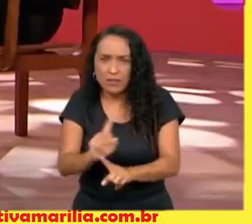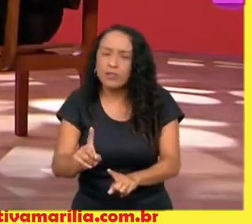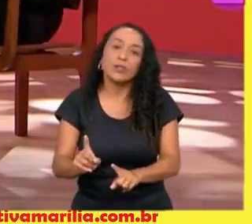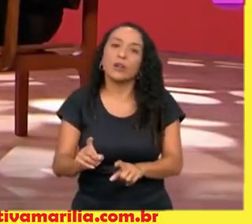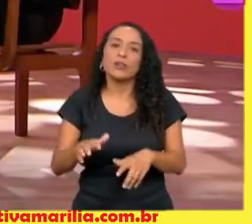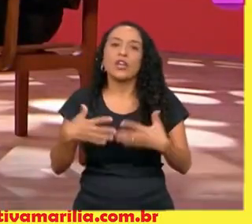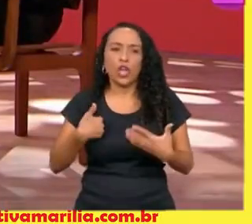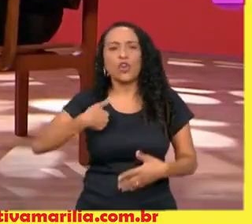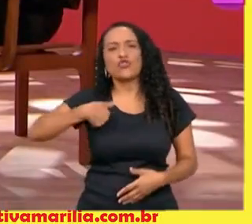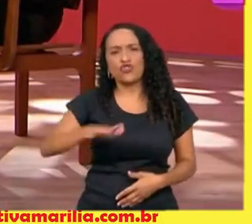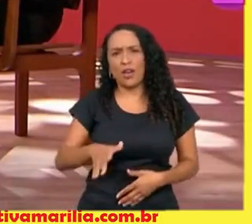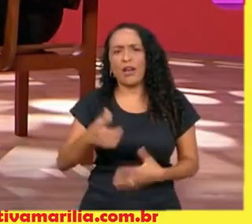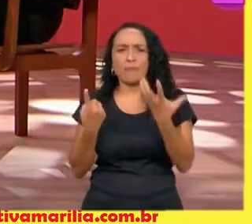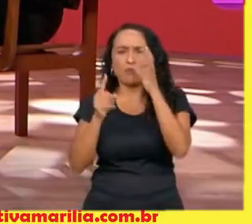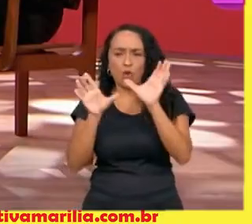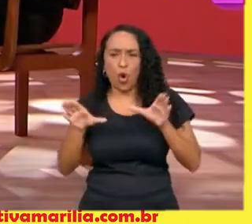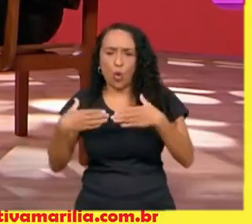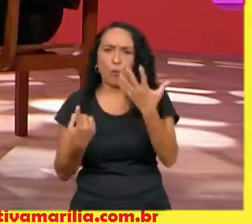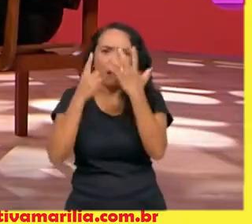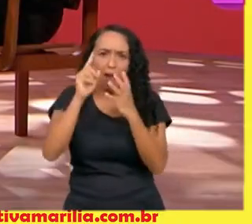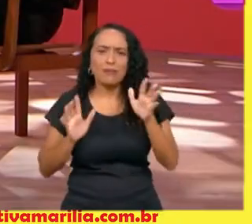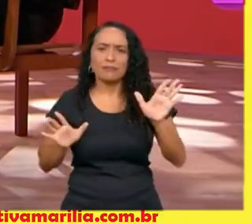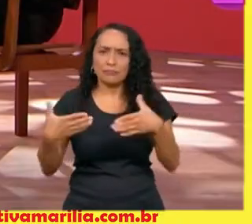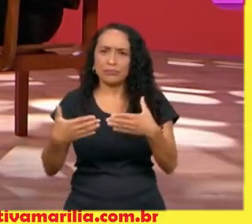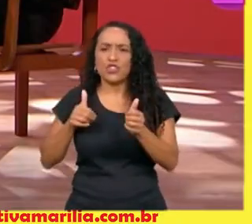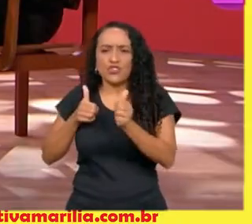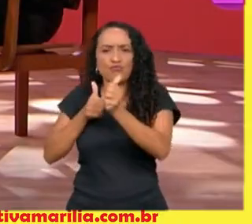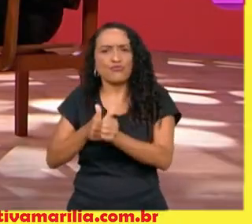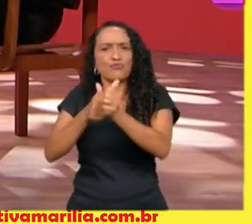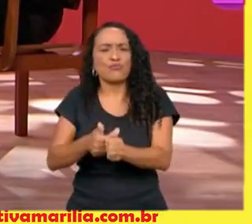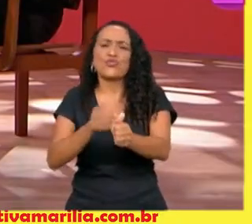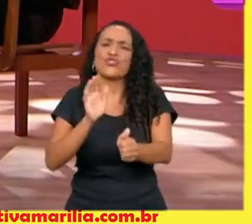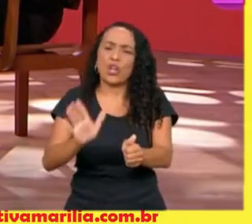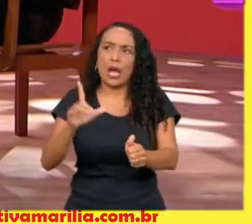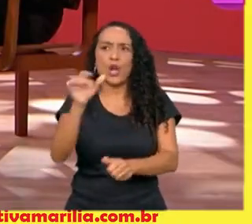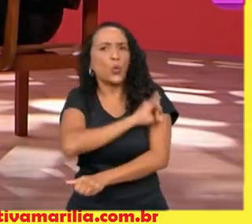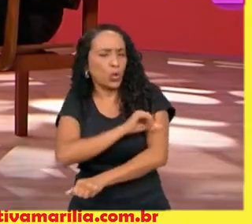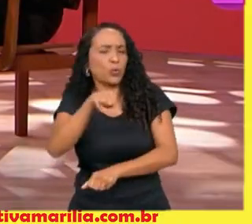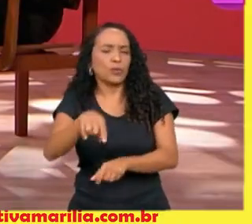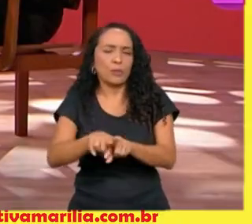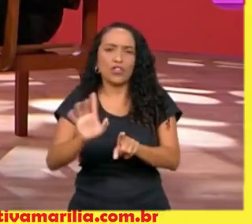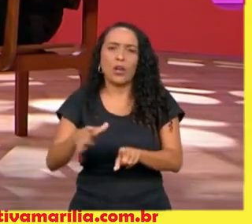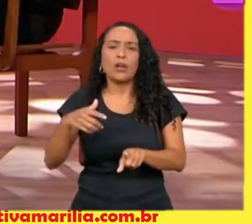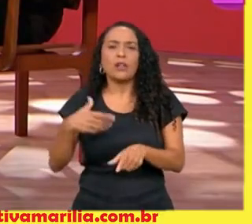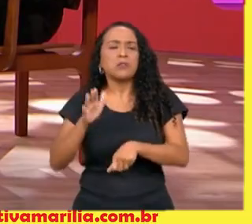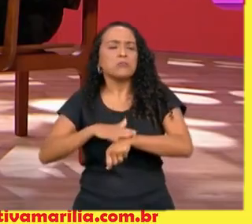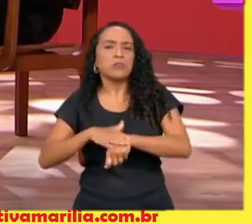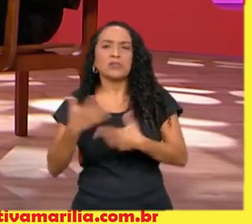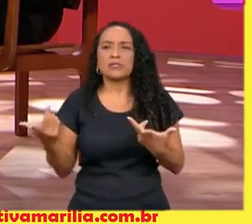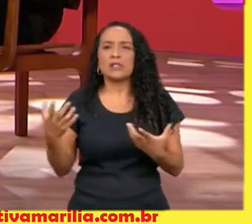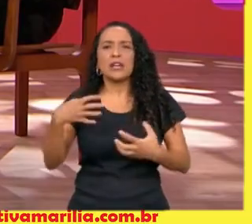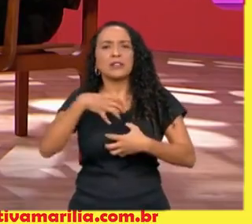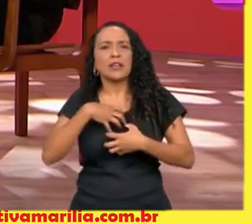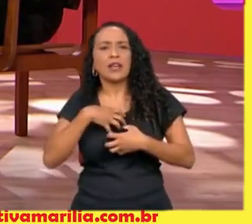Eu já saí atrás de vários blocos aqui não, no Rio, na Bahia, aqui um pouquinho, mas sem graça. E na hora você, também esse